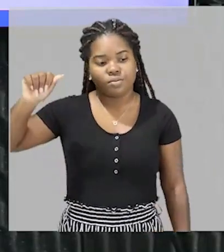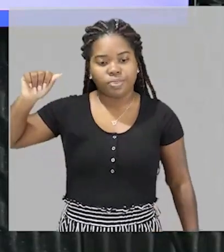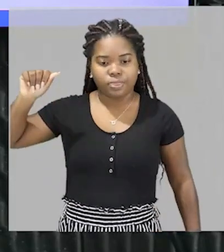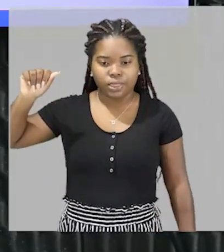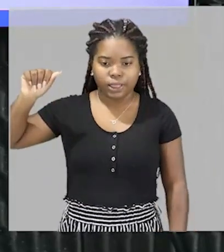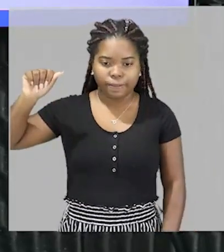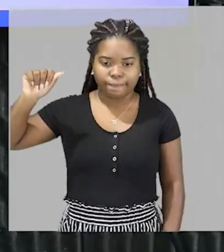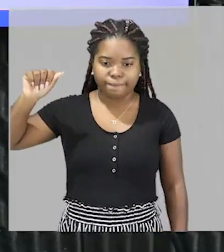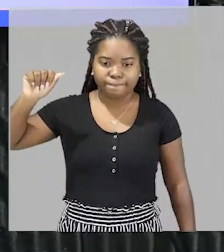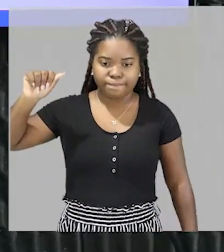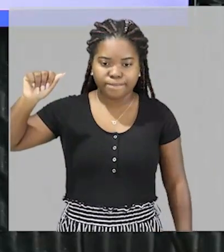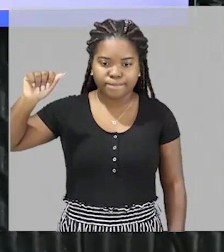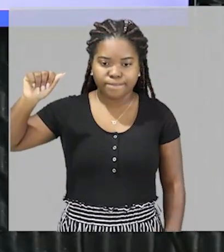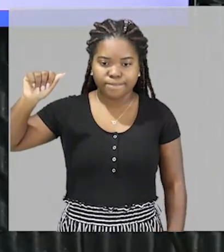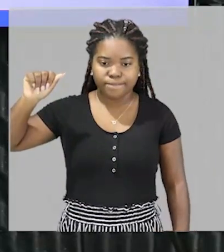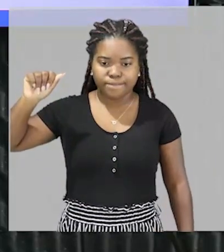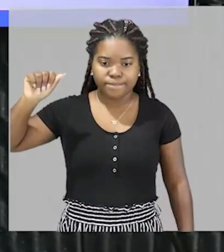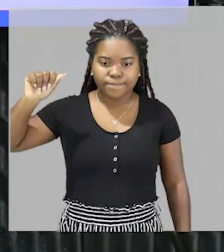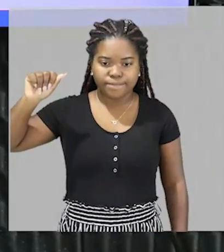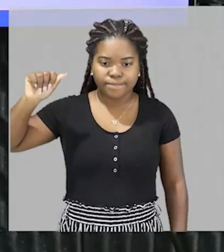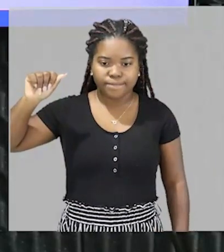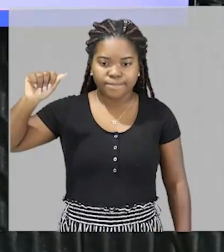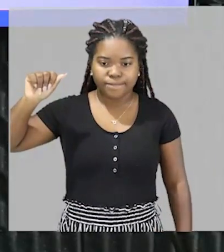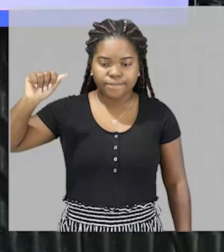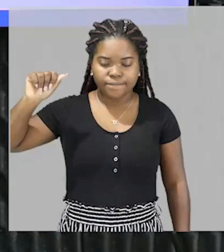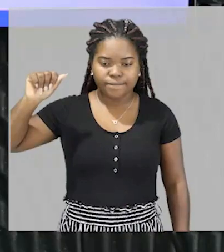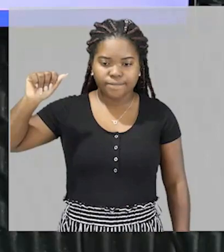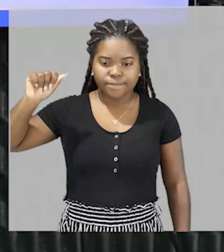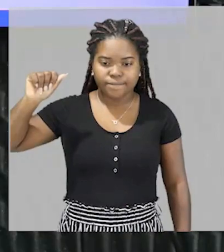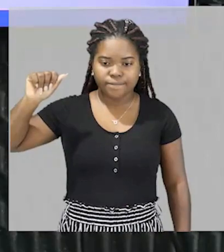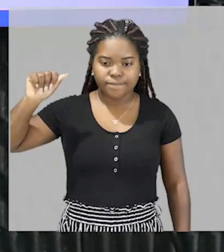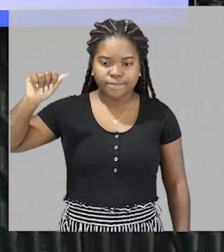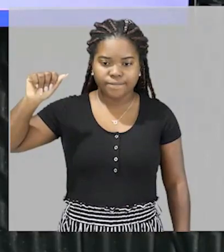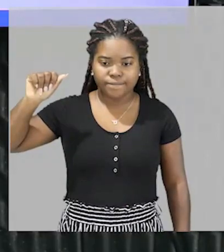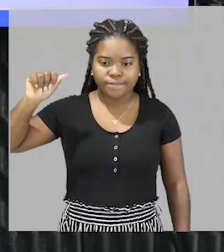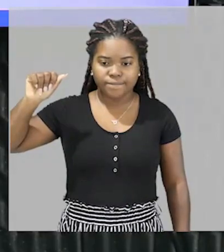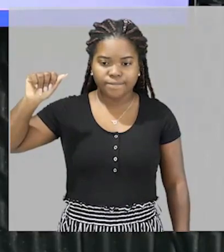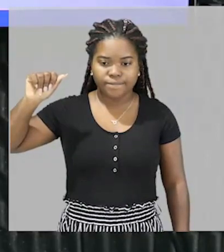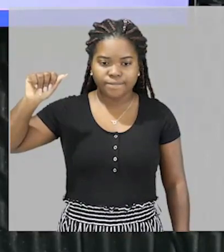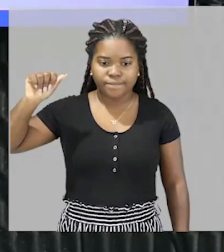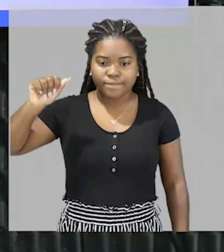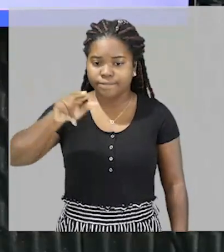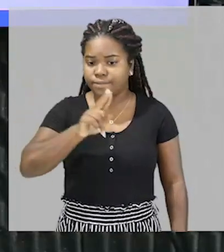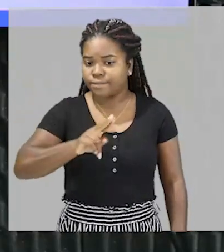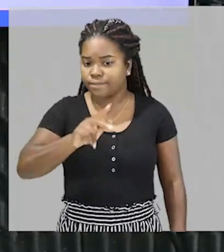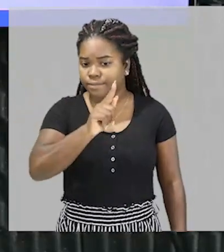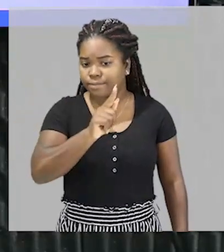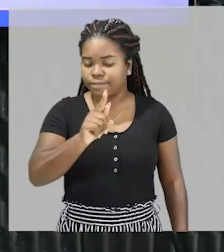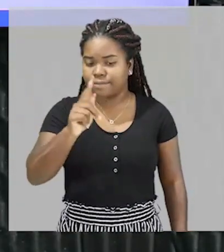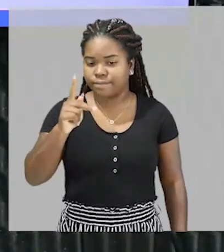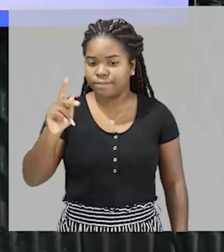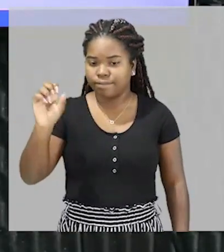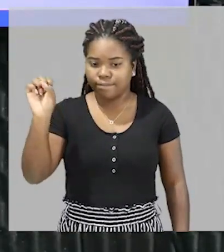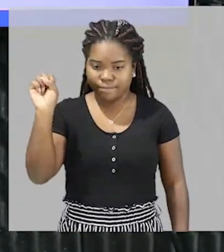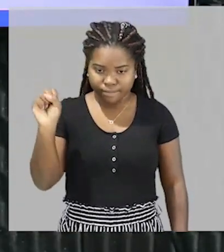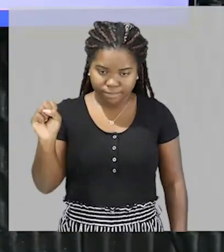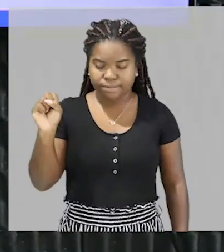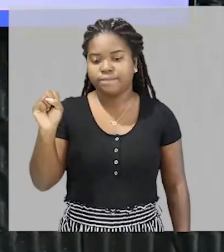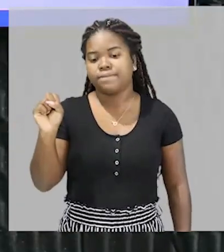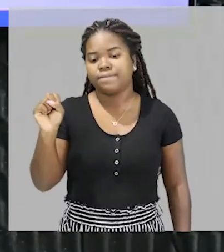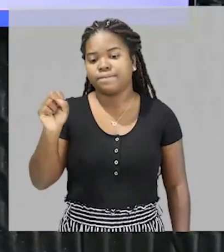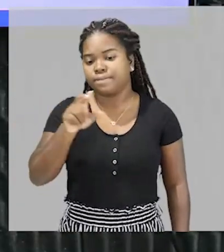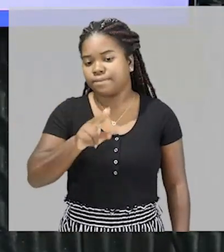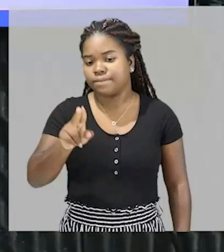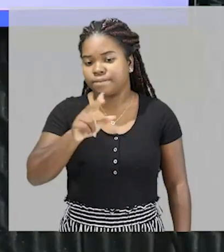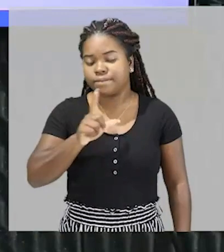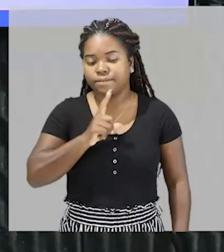das tecnologias em função de suas funções habituais. Eu vou utilizar um GPS, simplesmente que eu pego